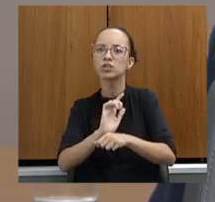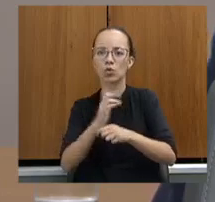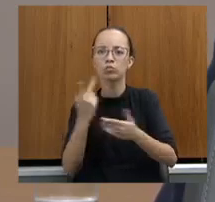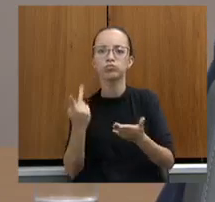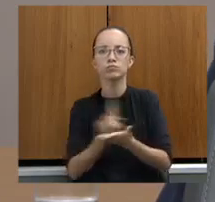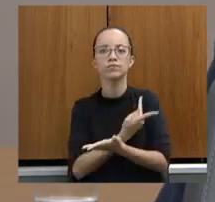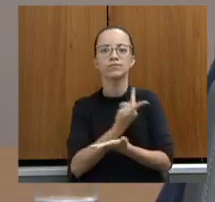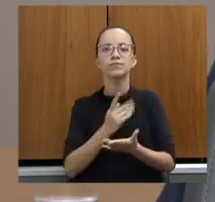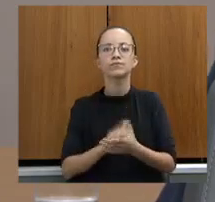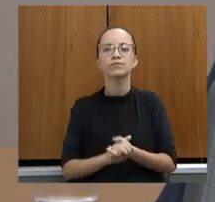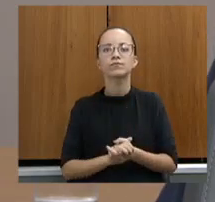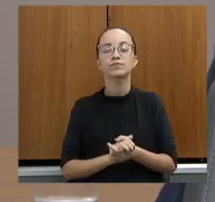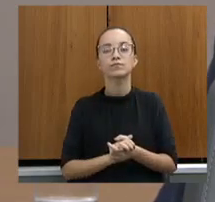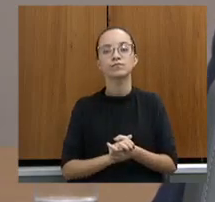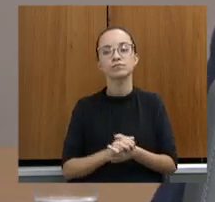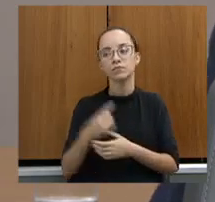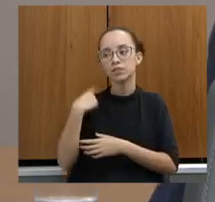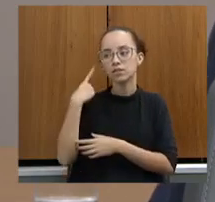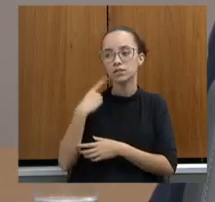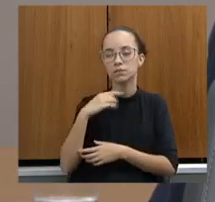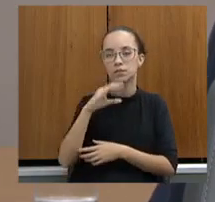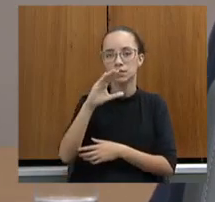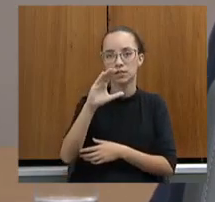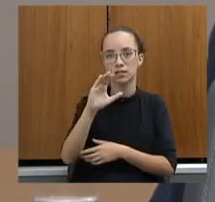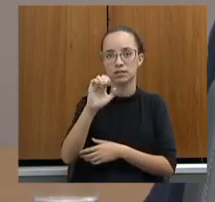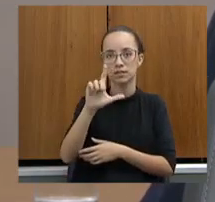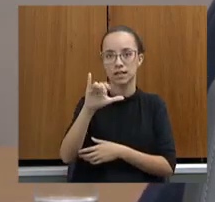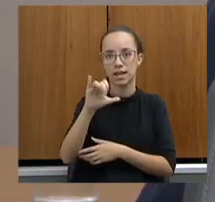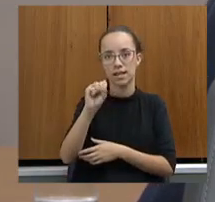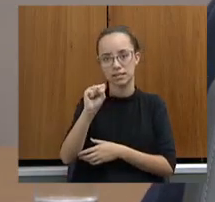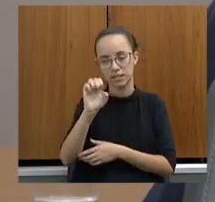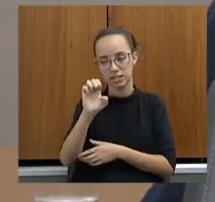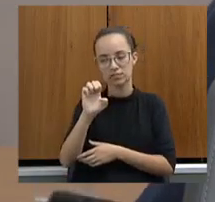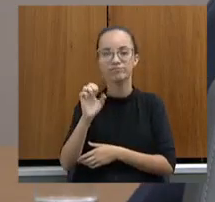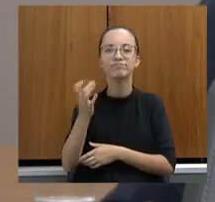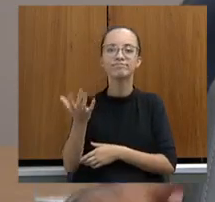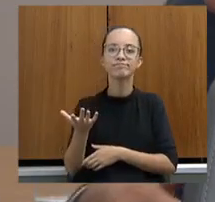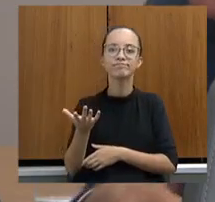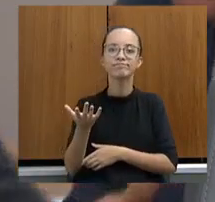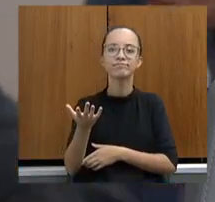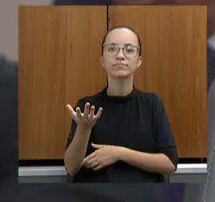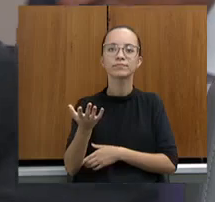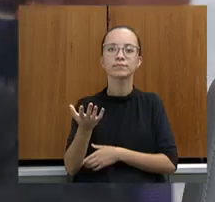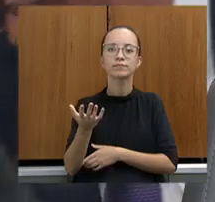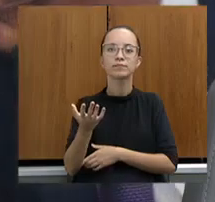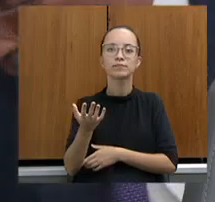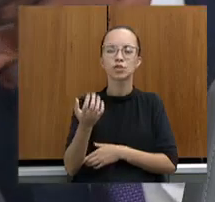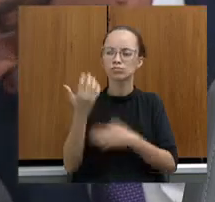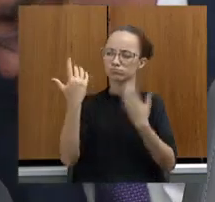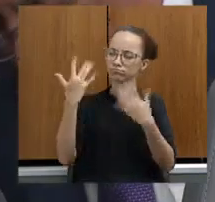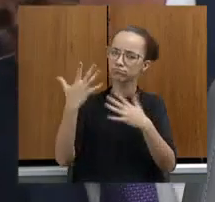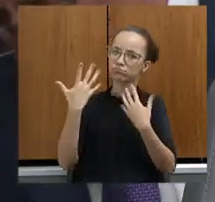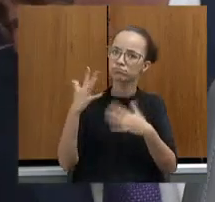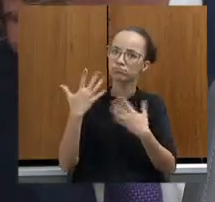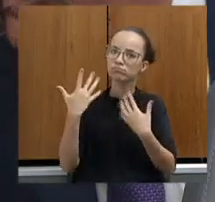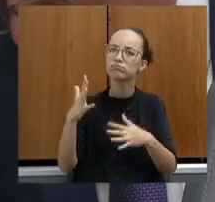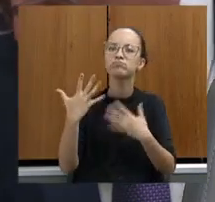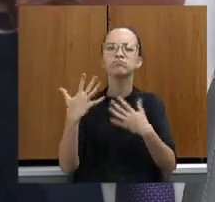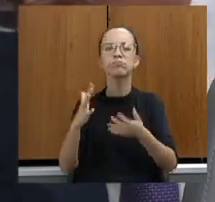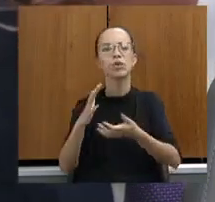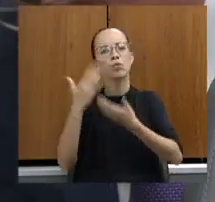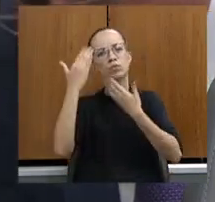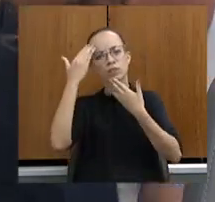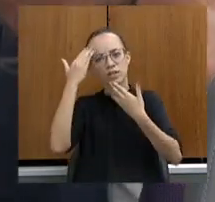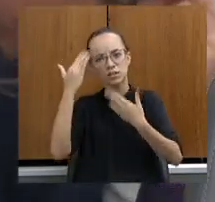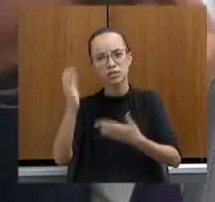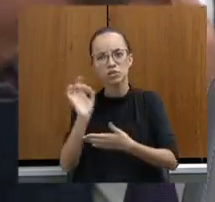acontecendo Então minha querida feliz e nesse dia de hoje o que eu tenho que fazer mais do que os parabéns mais do que o